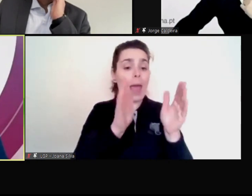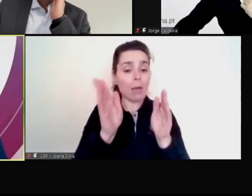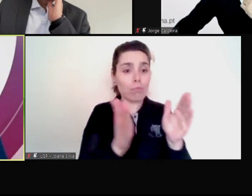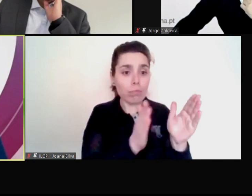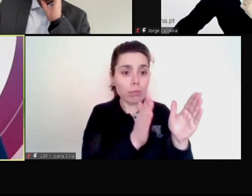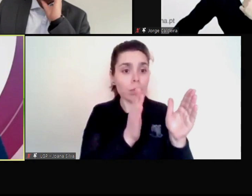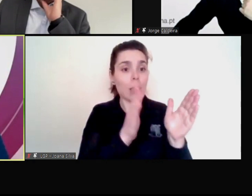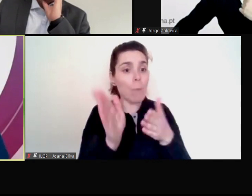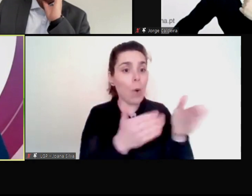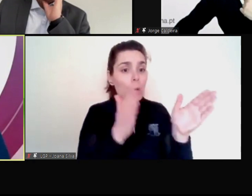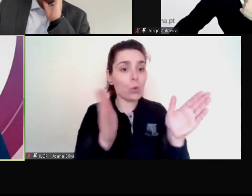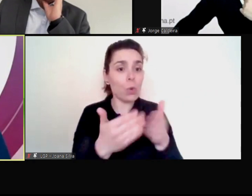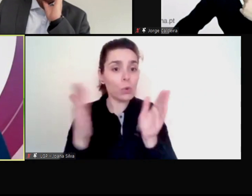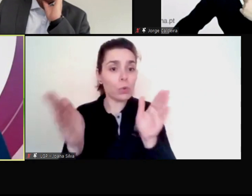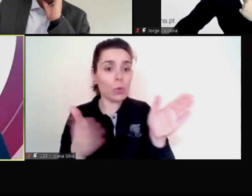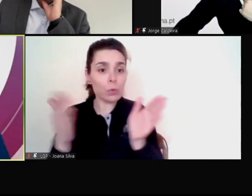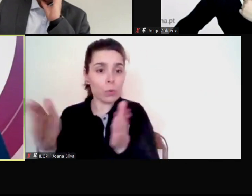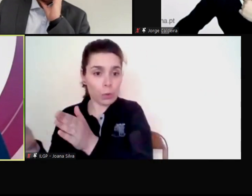curtos cursos.